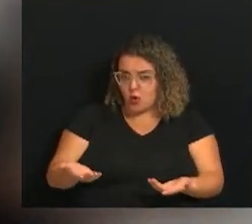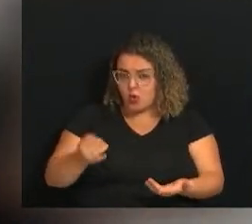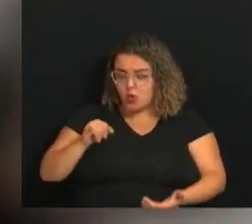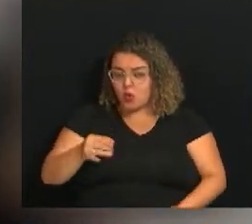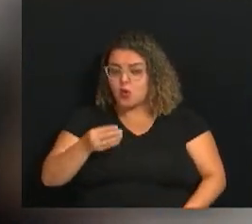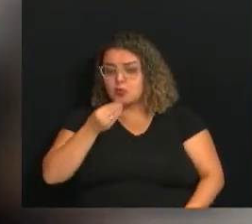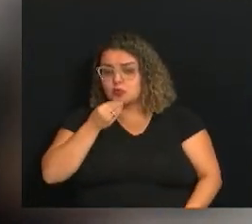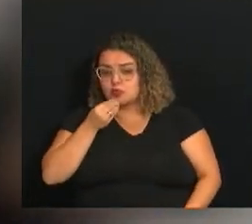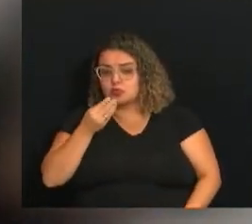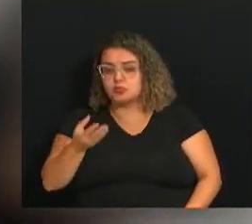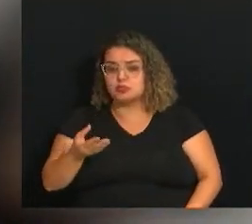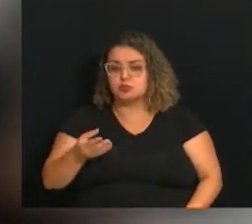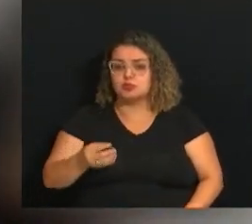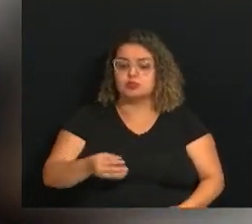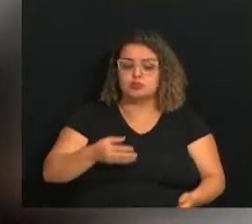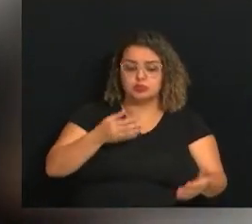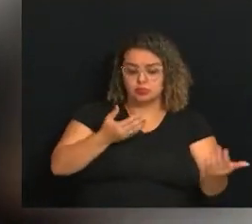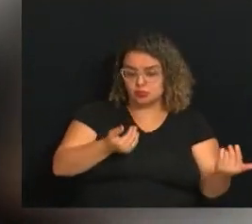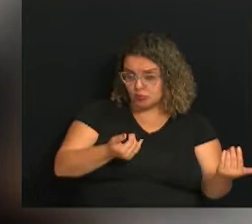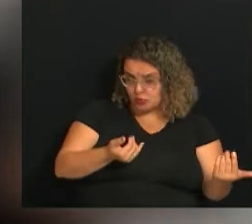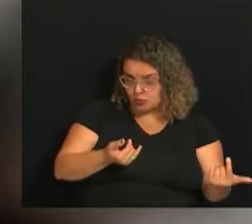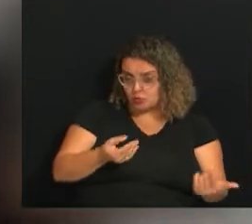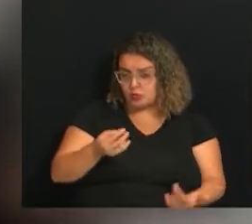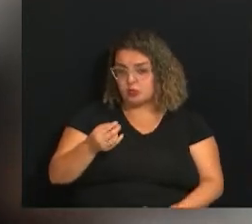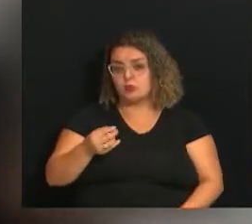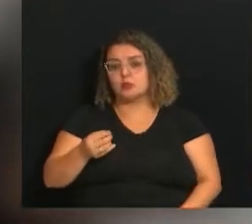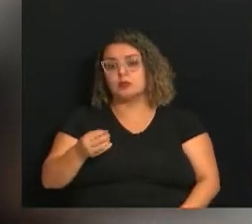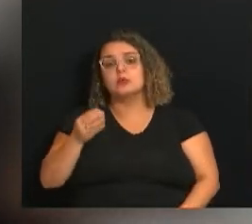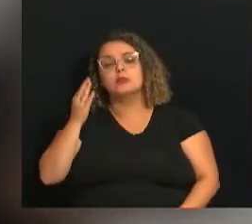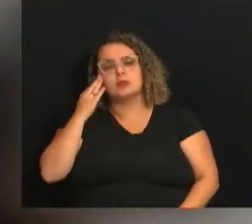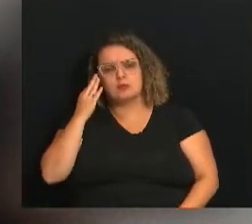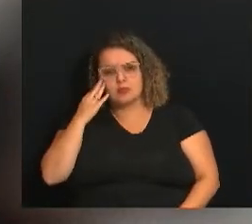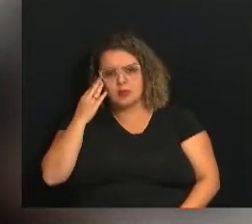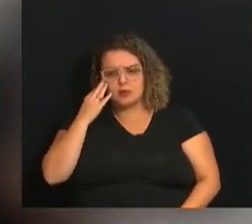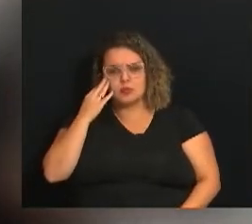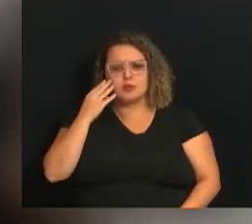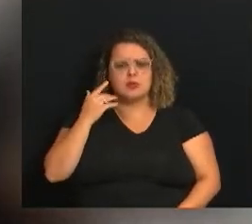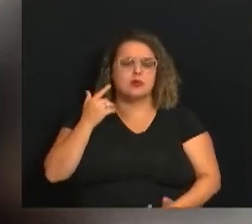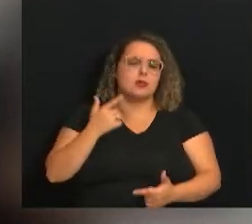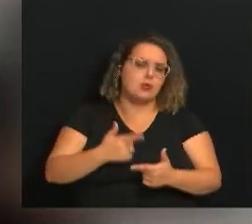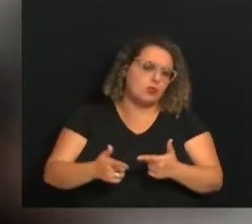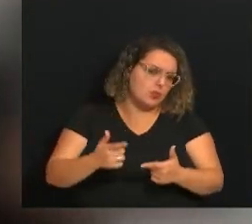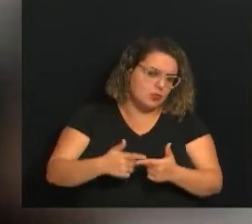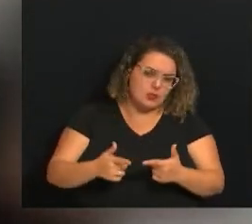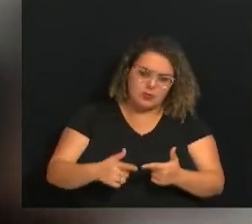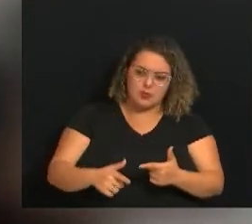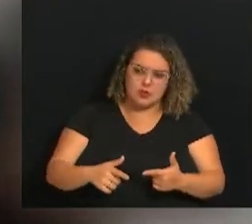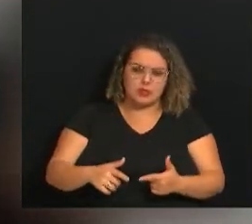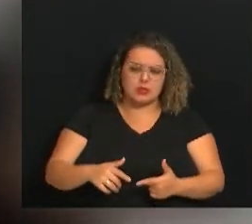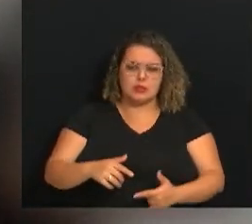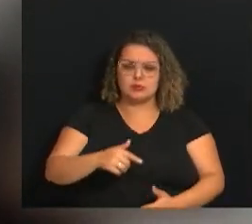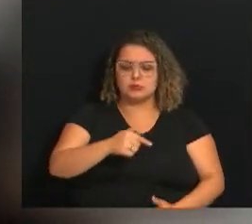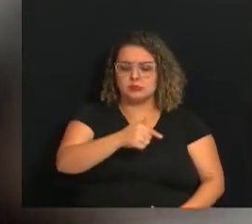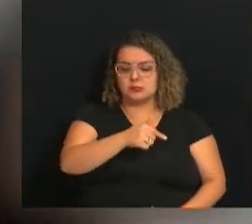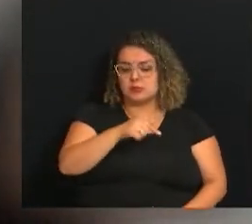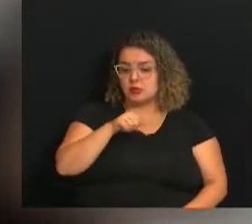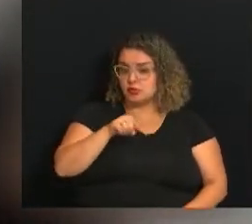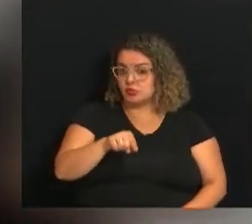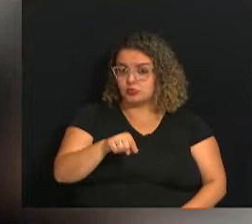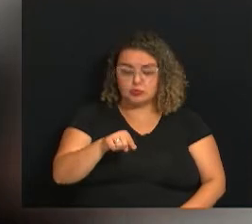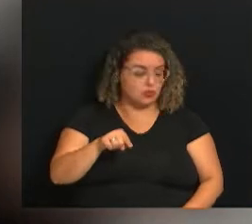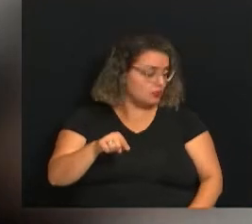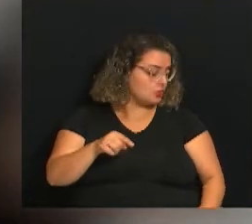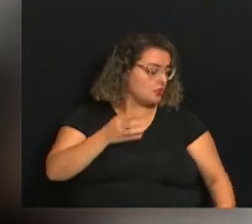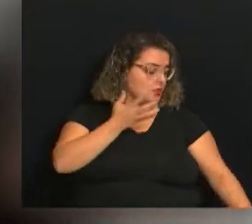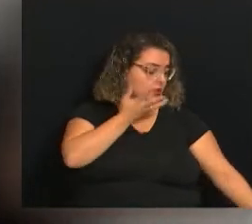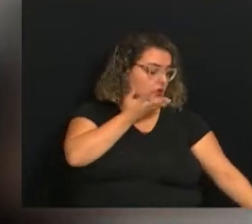para os nossos jovens. A gente sabe que existe um déficit gigantesco na cidade de Campinas de aproximadamente 7 mil crianças, né, que estão fora, que a gente fala da